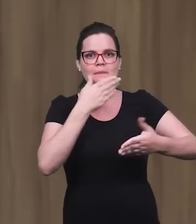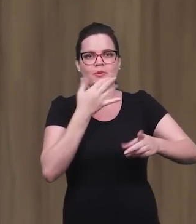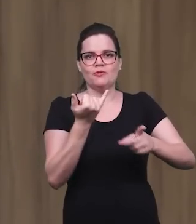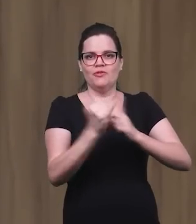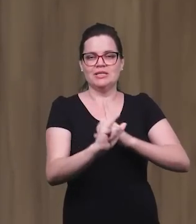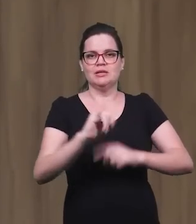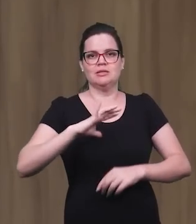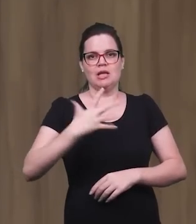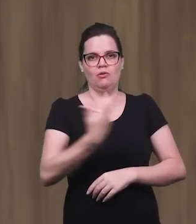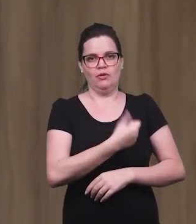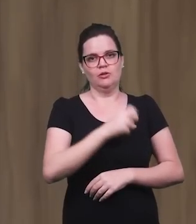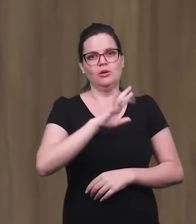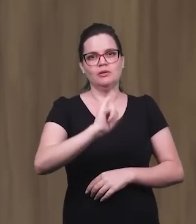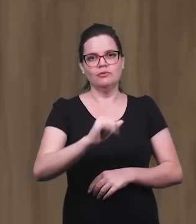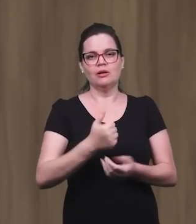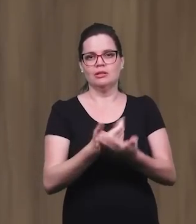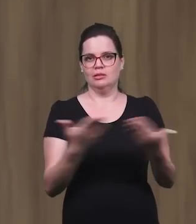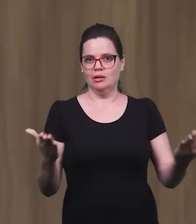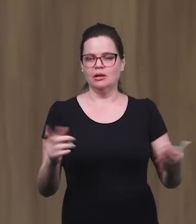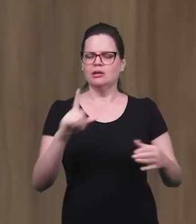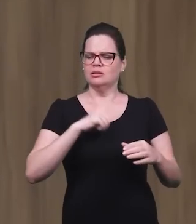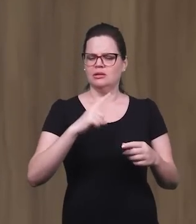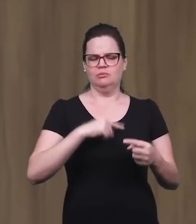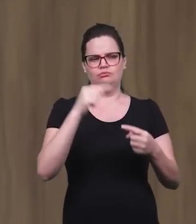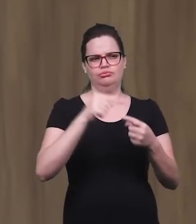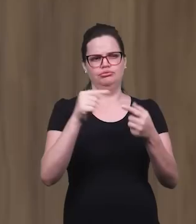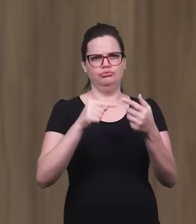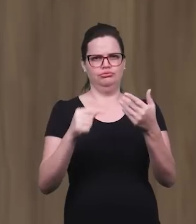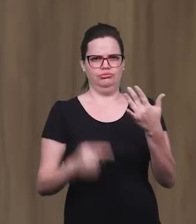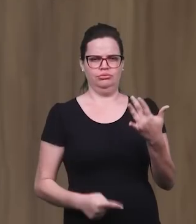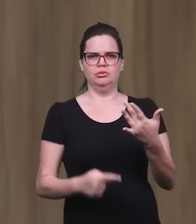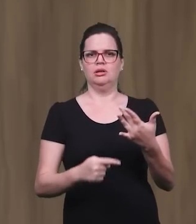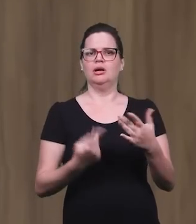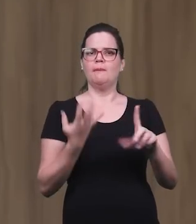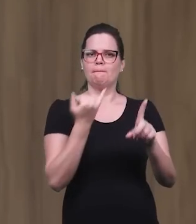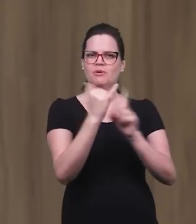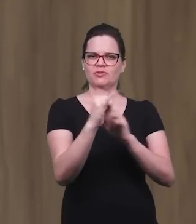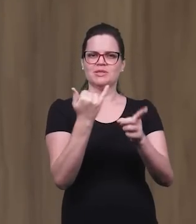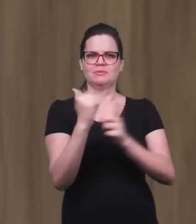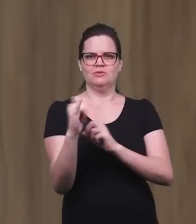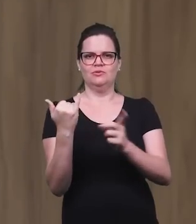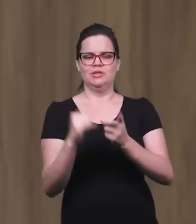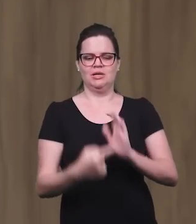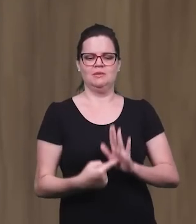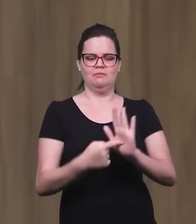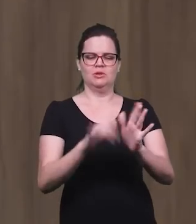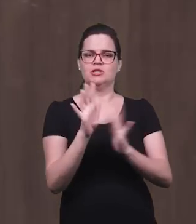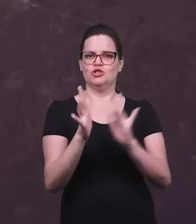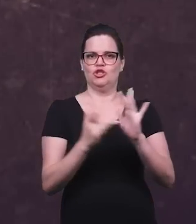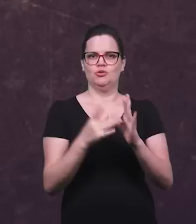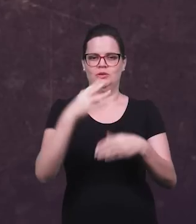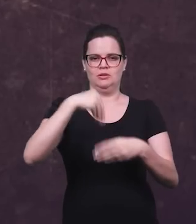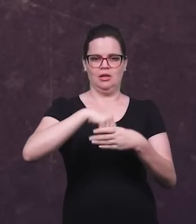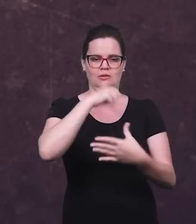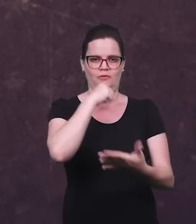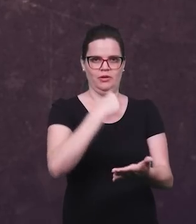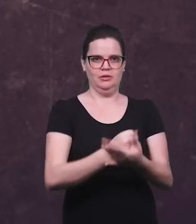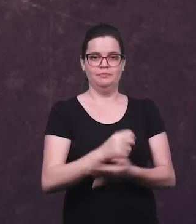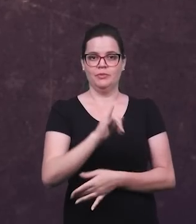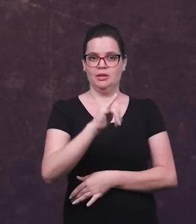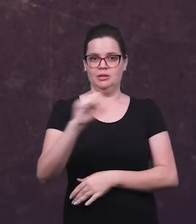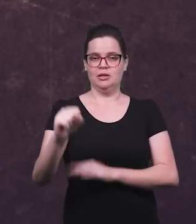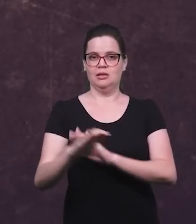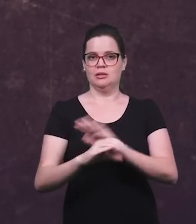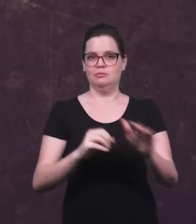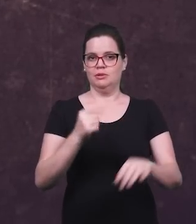Gênesis 3,15. Depois, são muitas profecias que falam sobre Jesus no Velho Testamento, né? Você vai ver aqui, por exemplo, Isaías 7,14. A